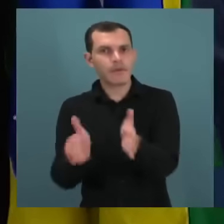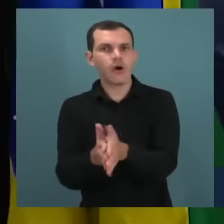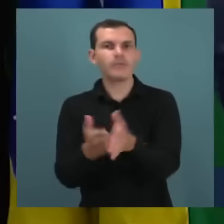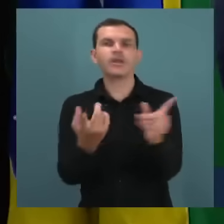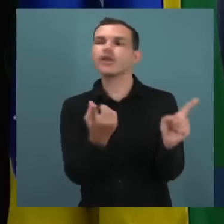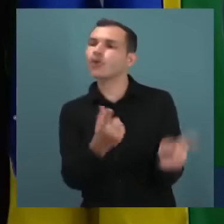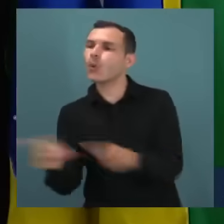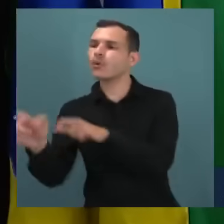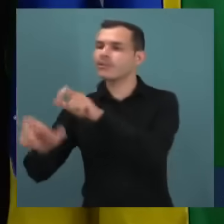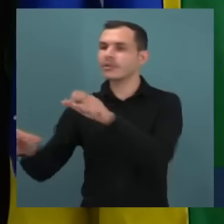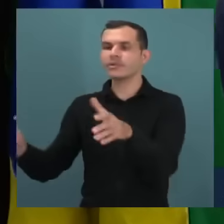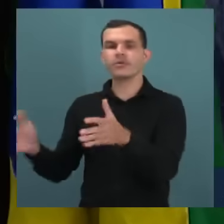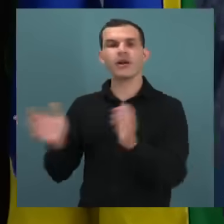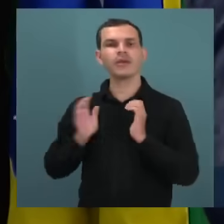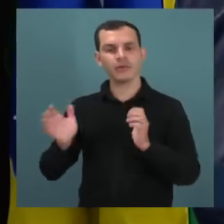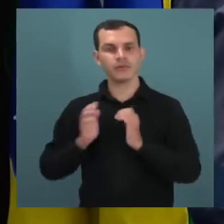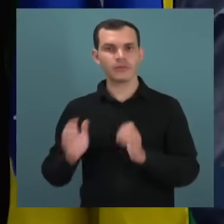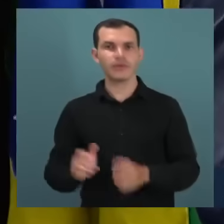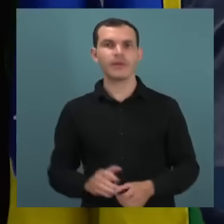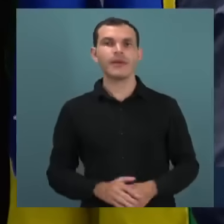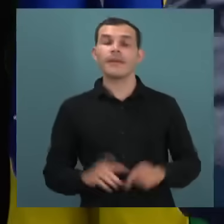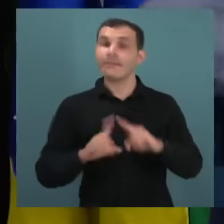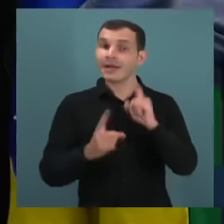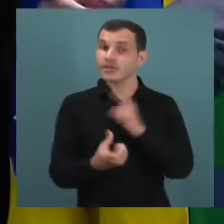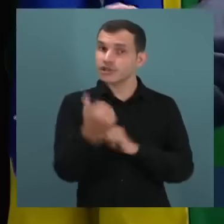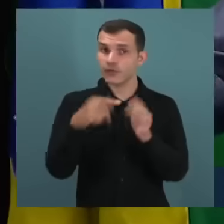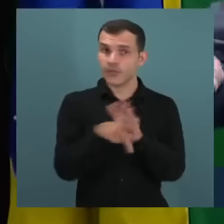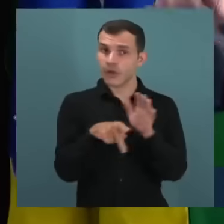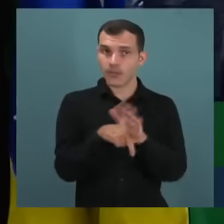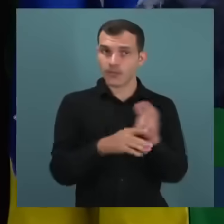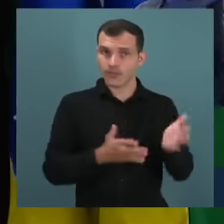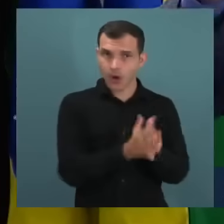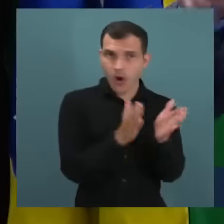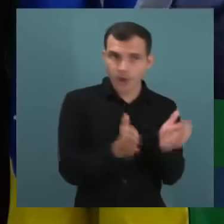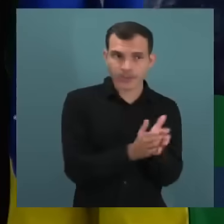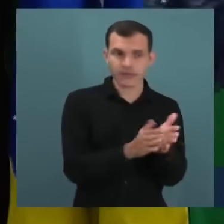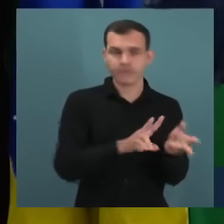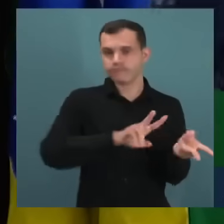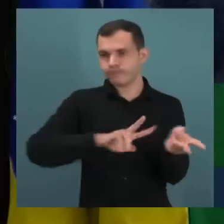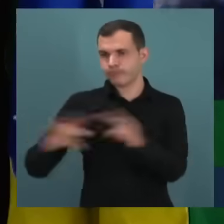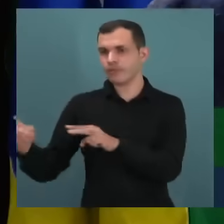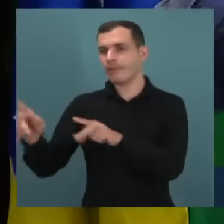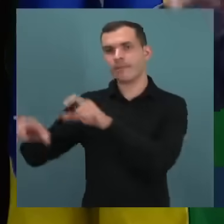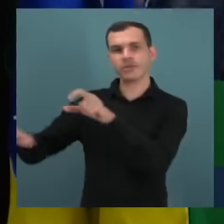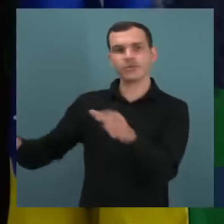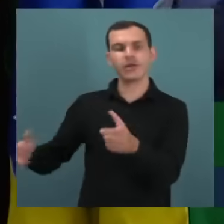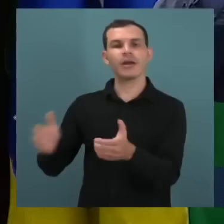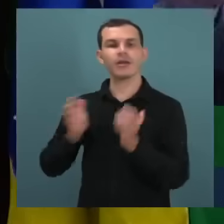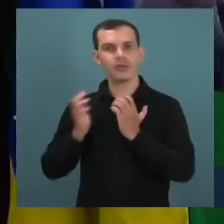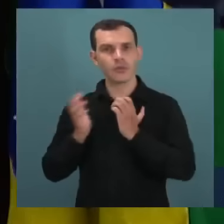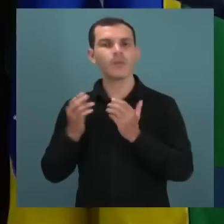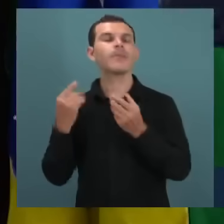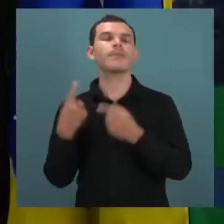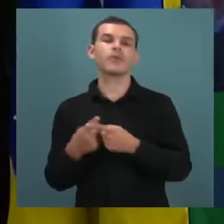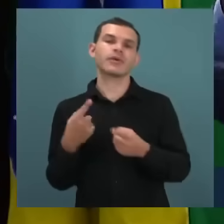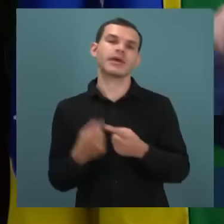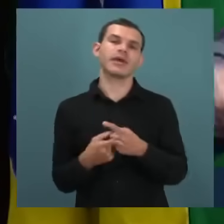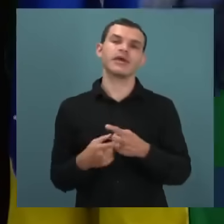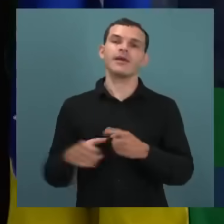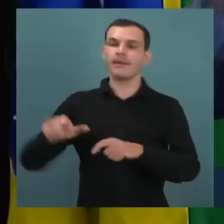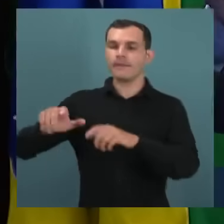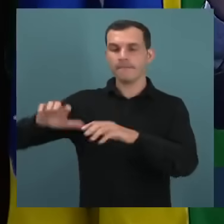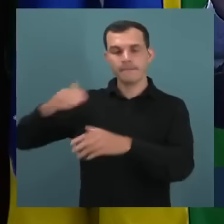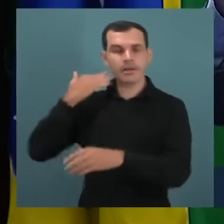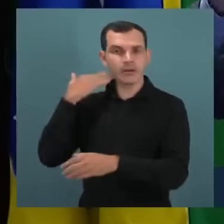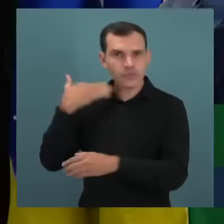uma transfusão direta de recursos dos pobres para os ricos, dando a esses bancos uma condição diferenciada